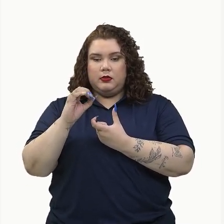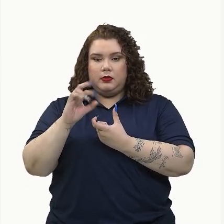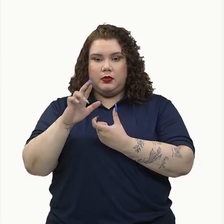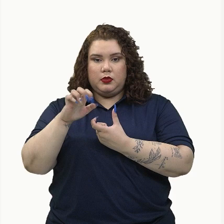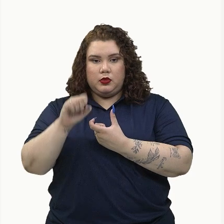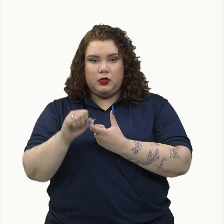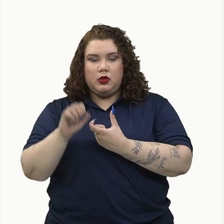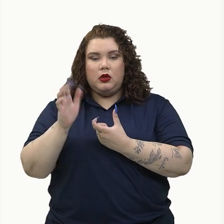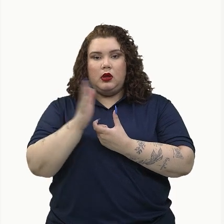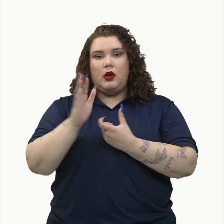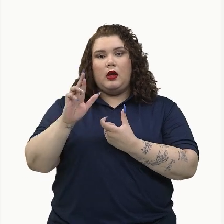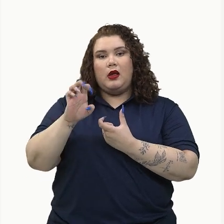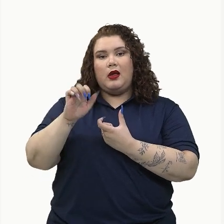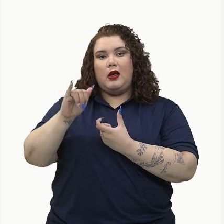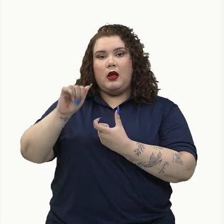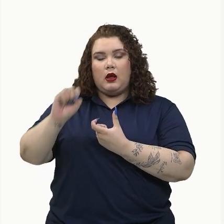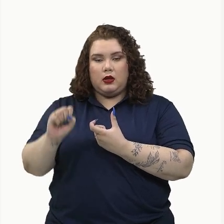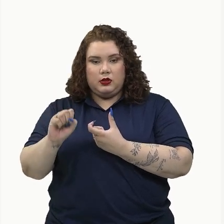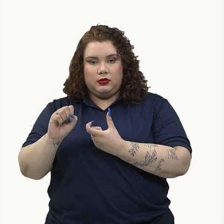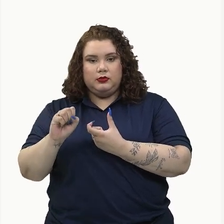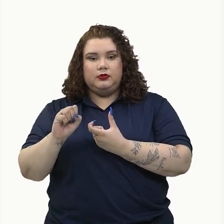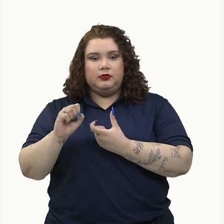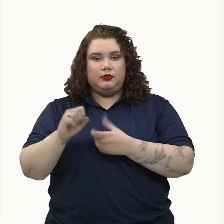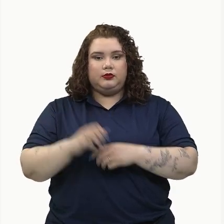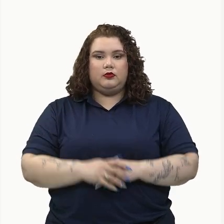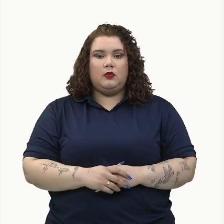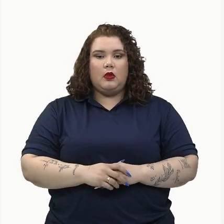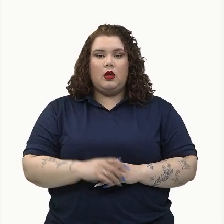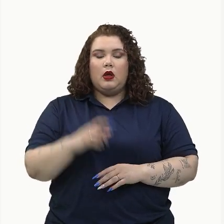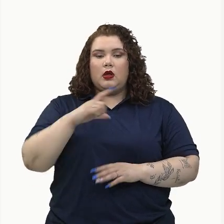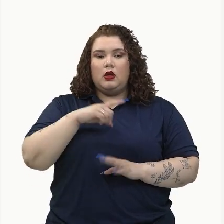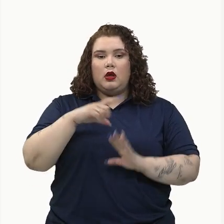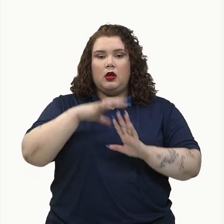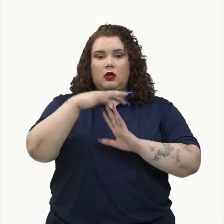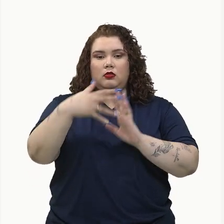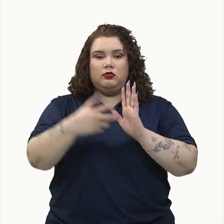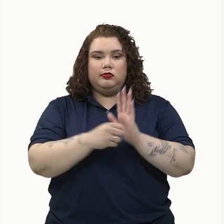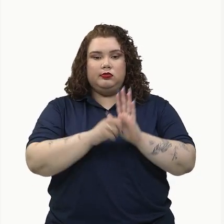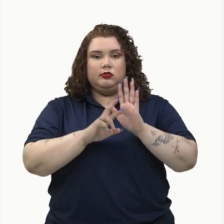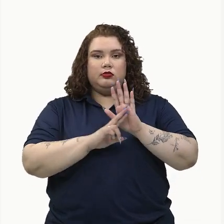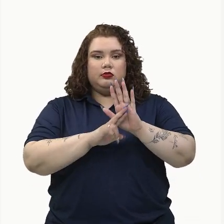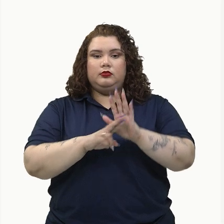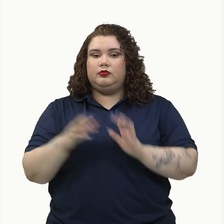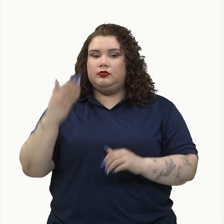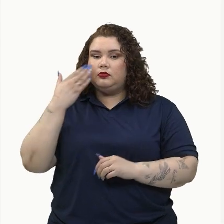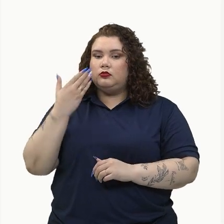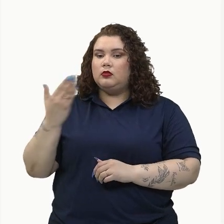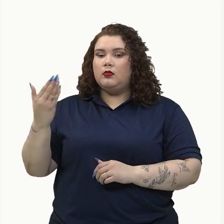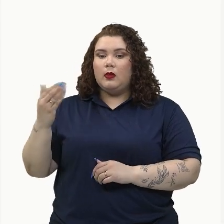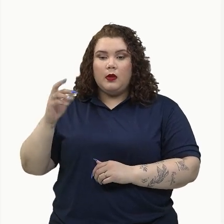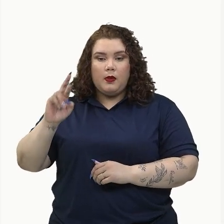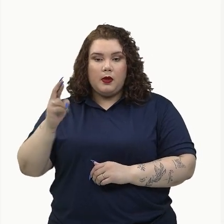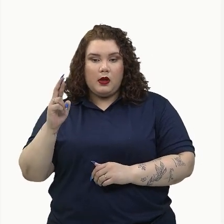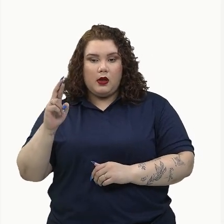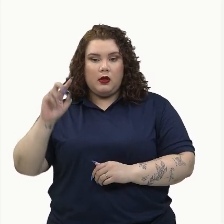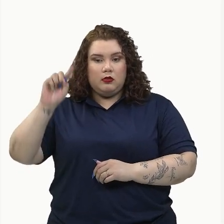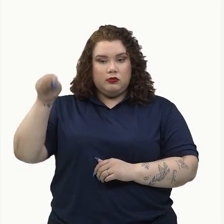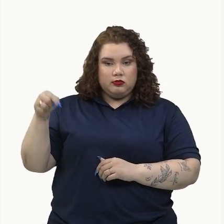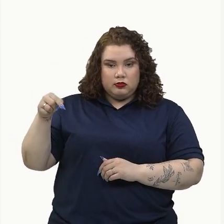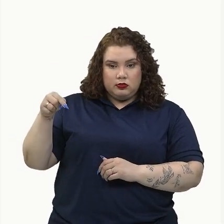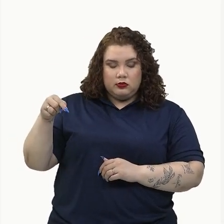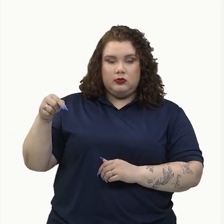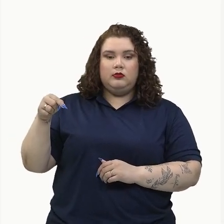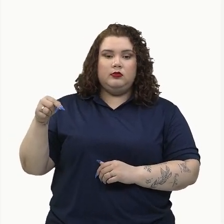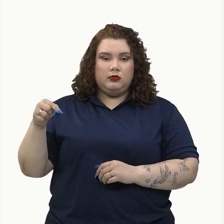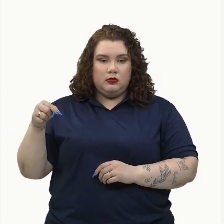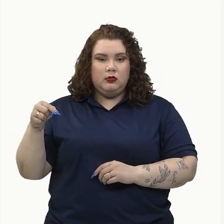Aí você tem aqui, nos receptores reais, você tem a resistência interna, o R. Aí eu